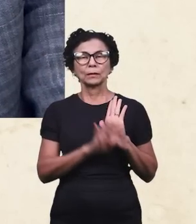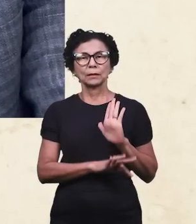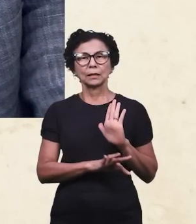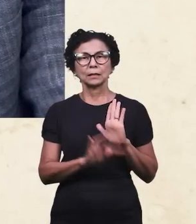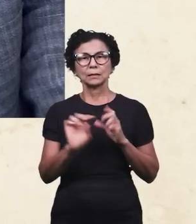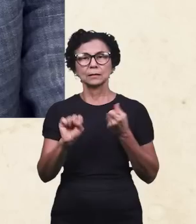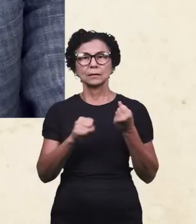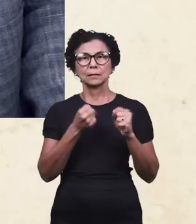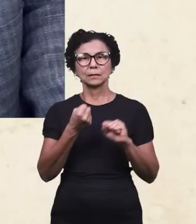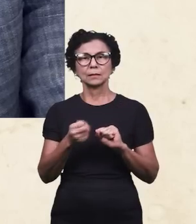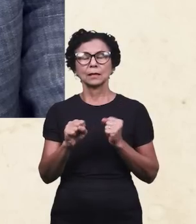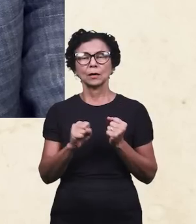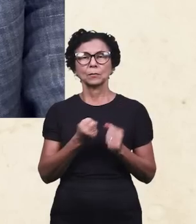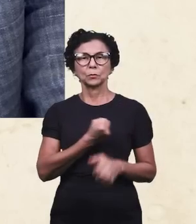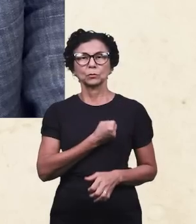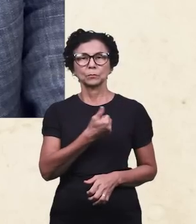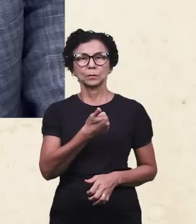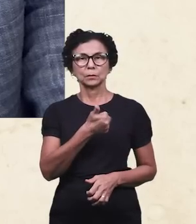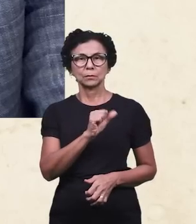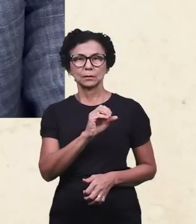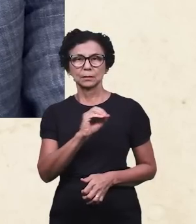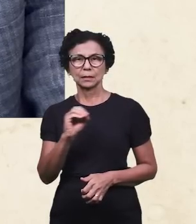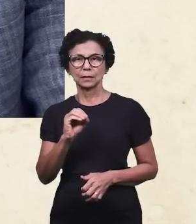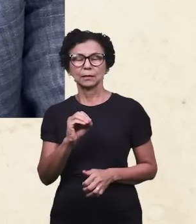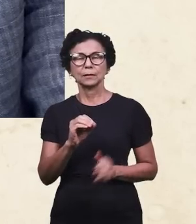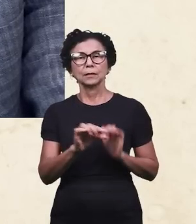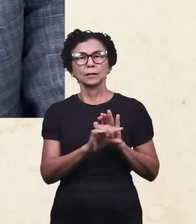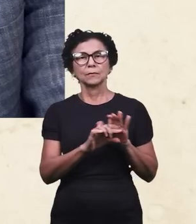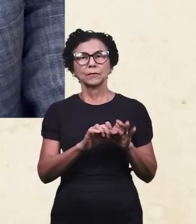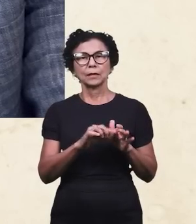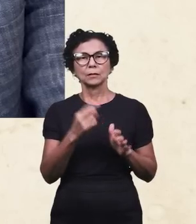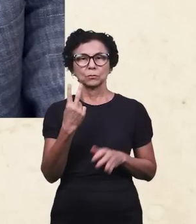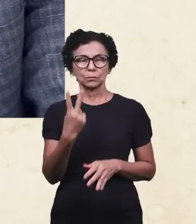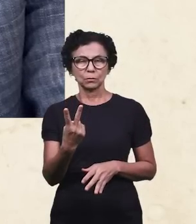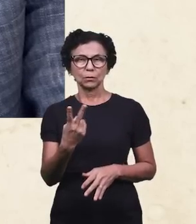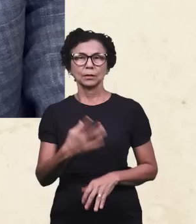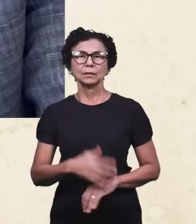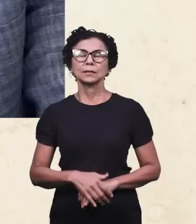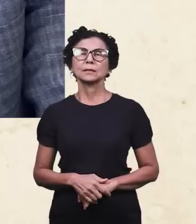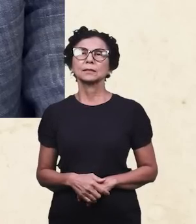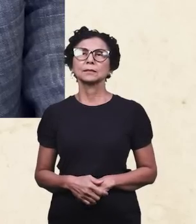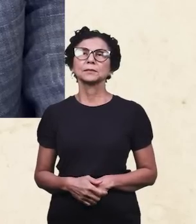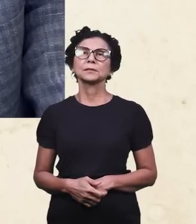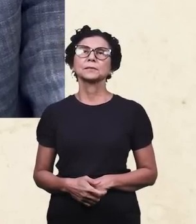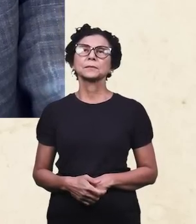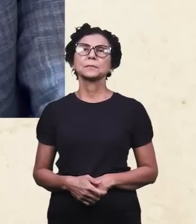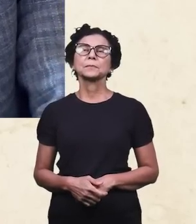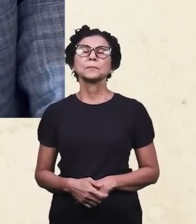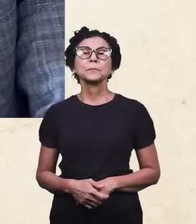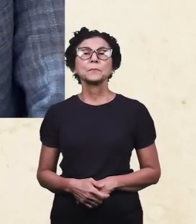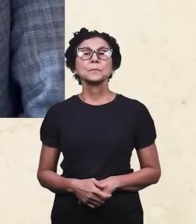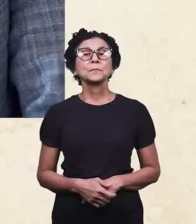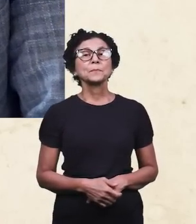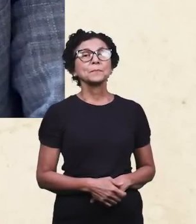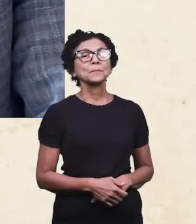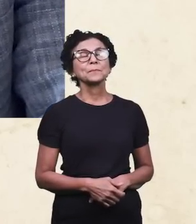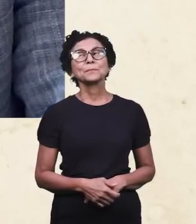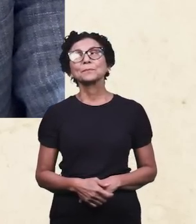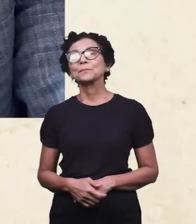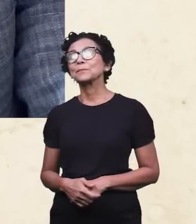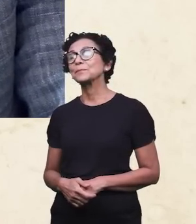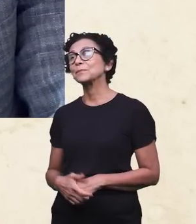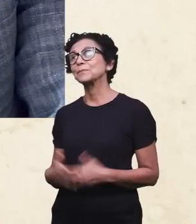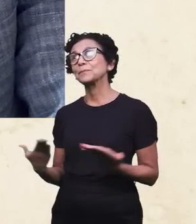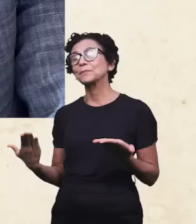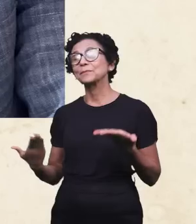Salmos número 100, verso 2, a parte A do verso, que nos diz o seguinte: servi ao